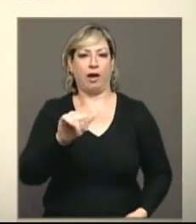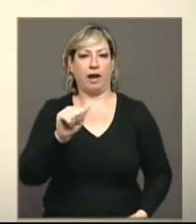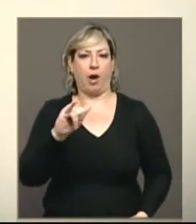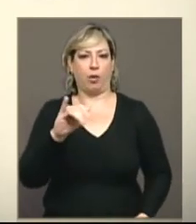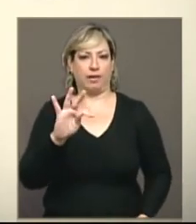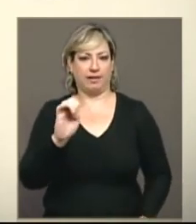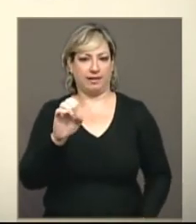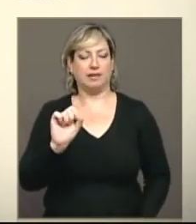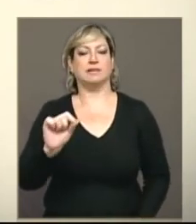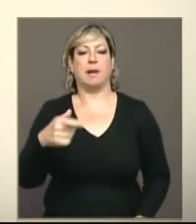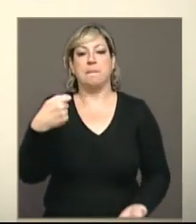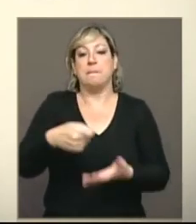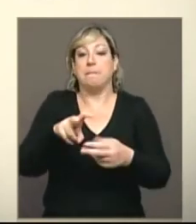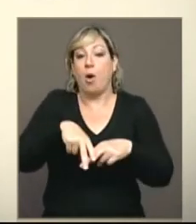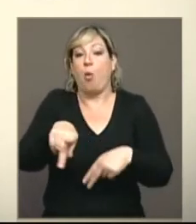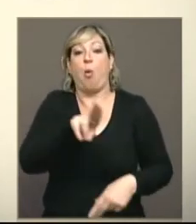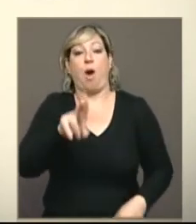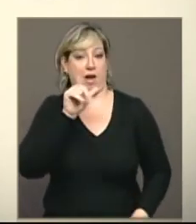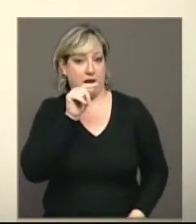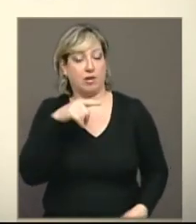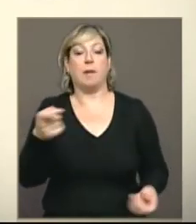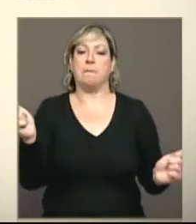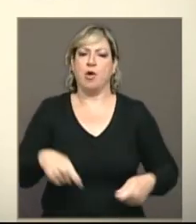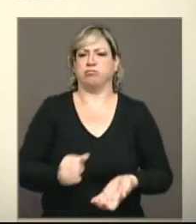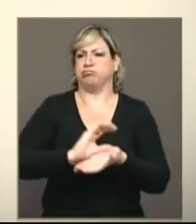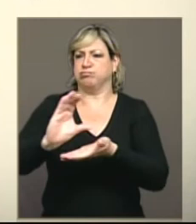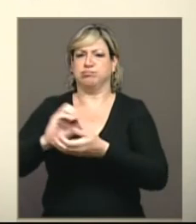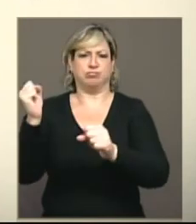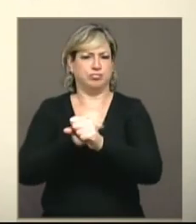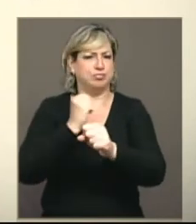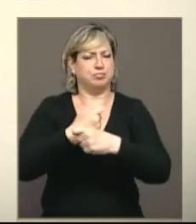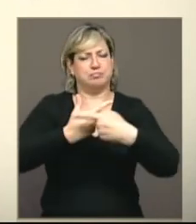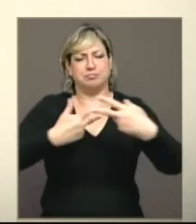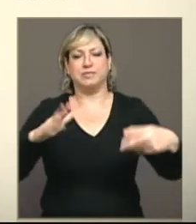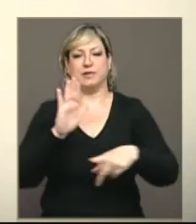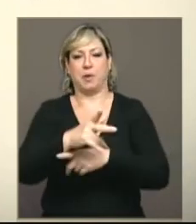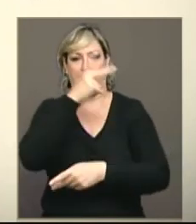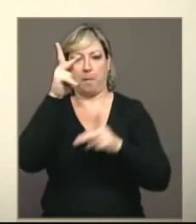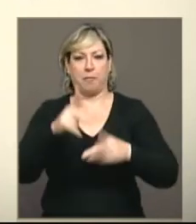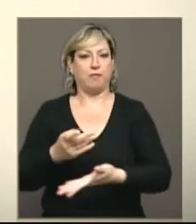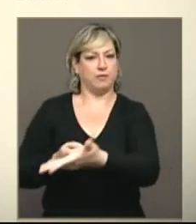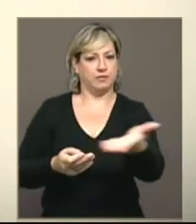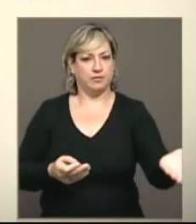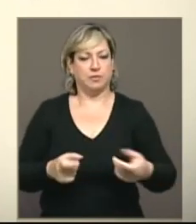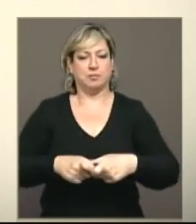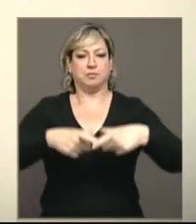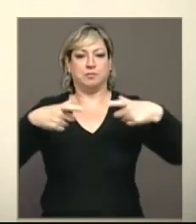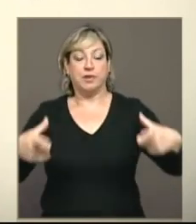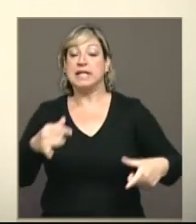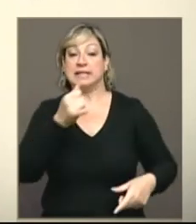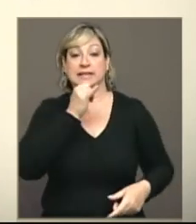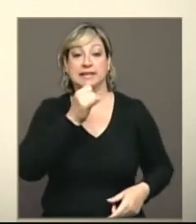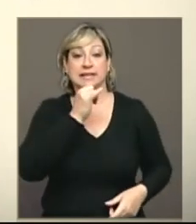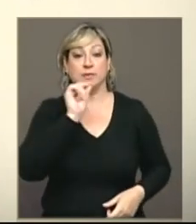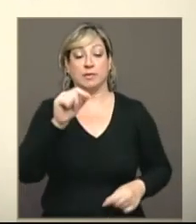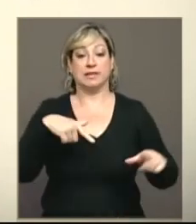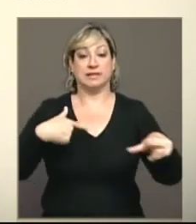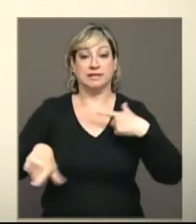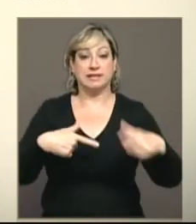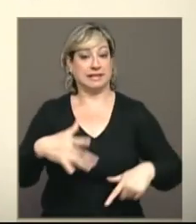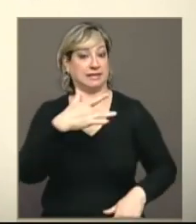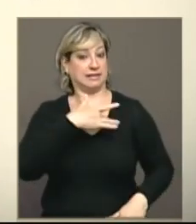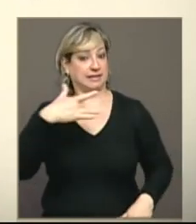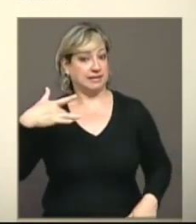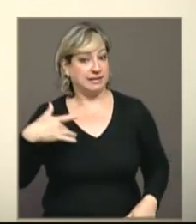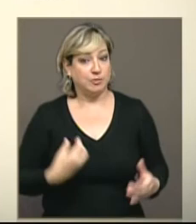água poderão com isso fazer mais investimentos em benefício da população ampliando por exemplo os serviços de